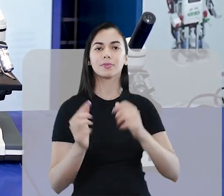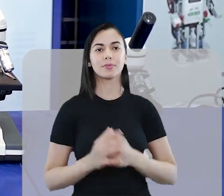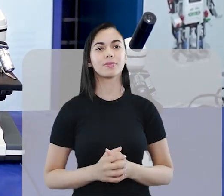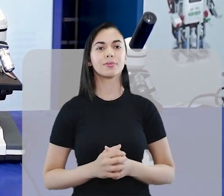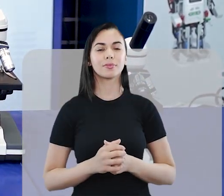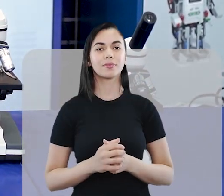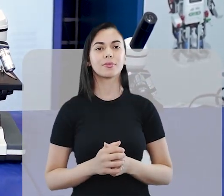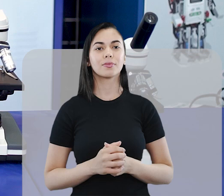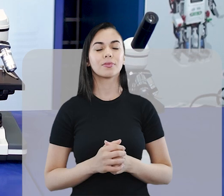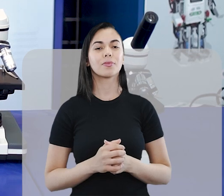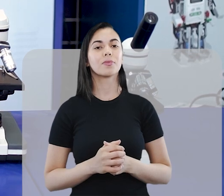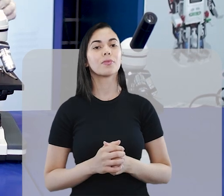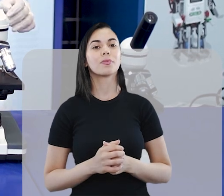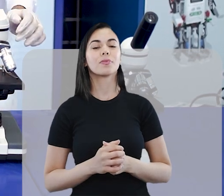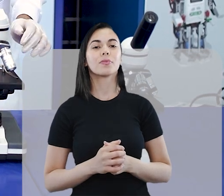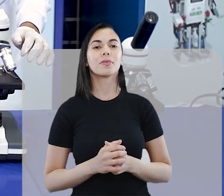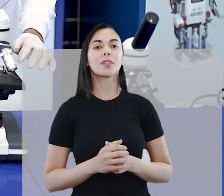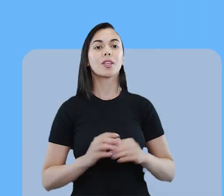Testículo do coelho.